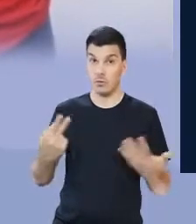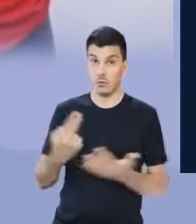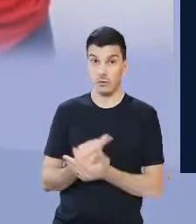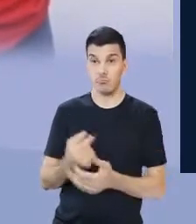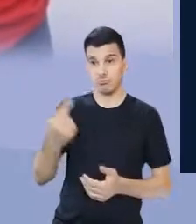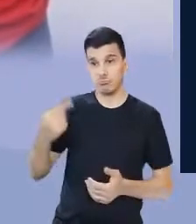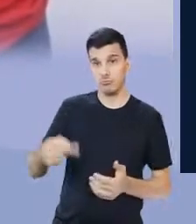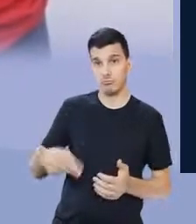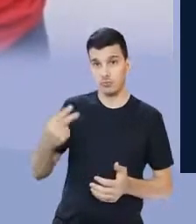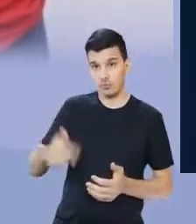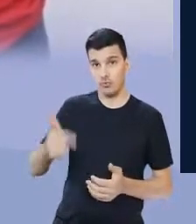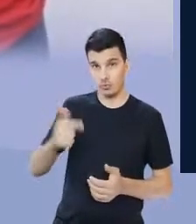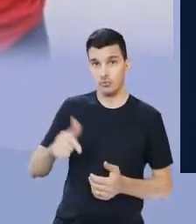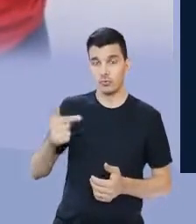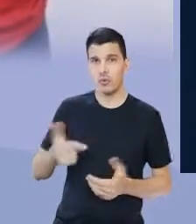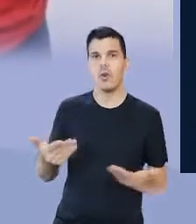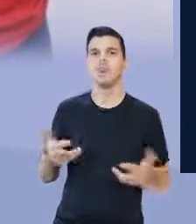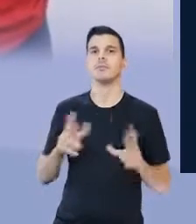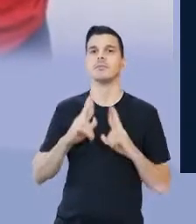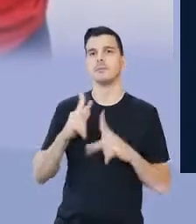mas que hoje não acontece mais.